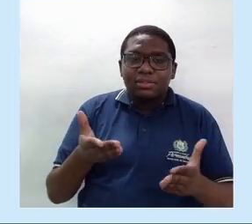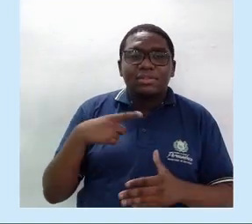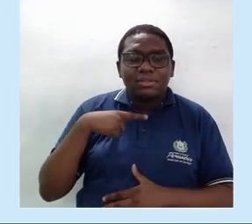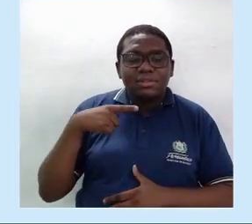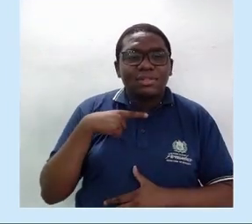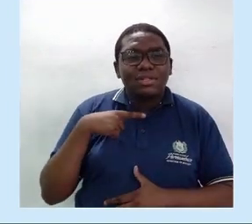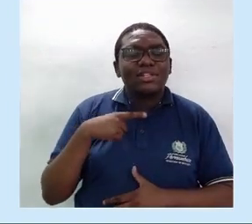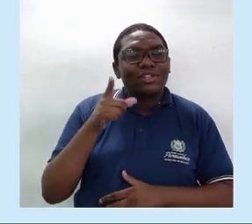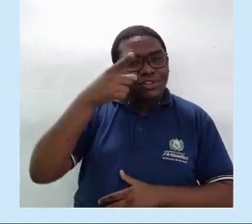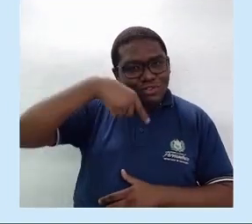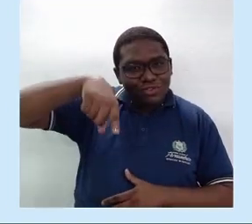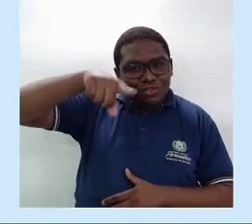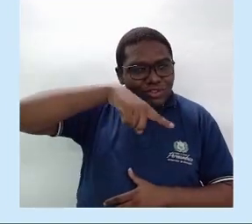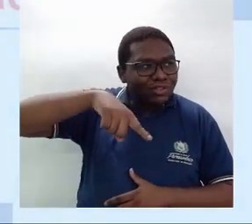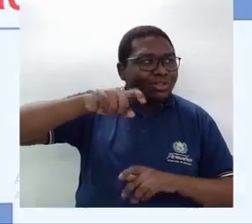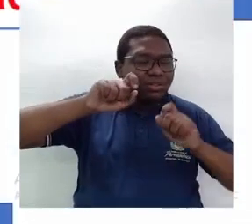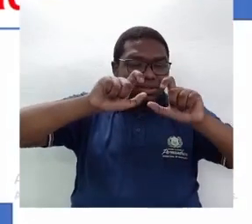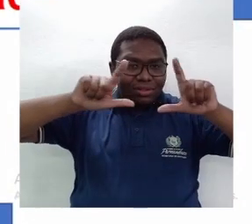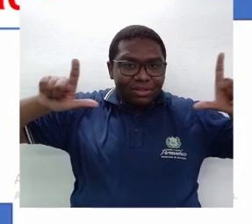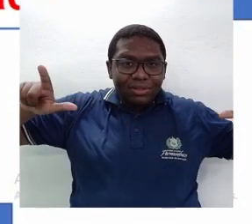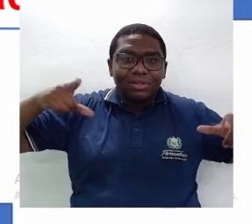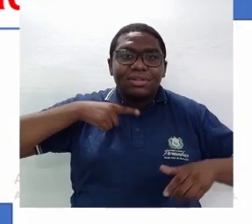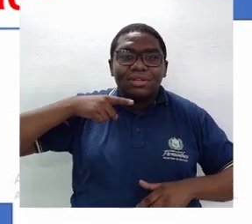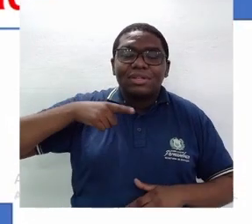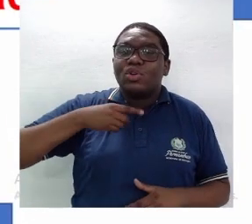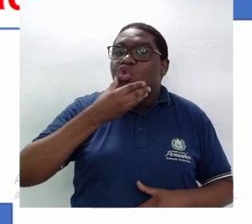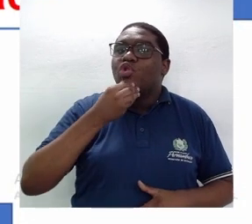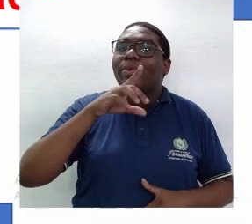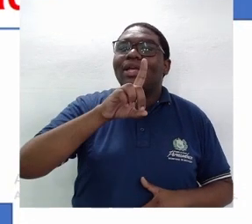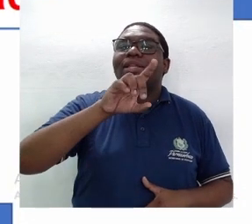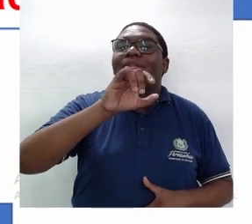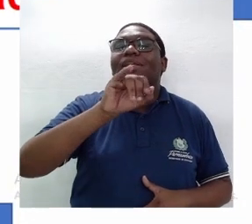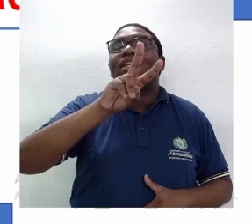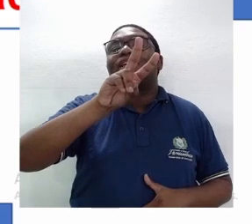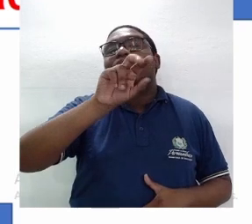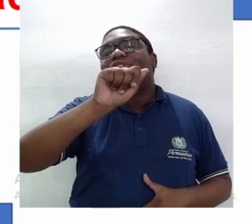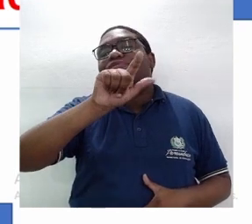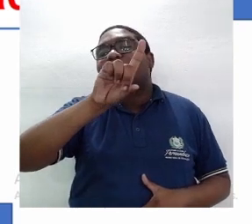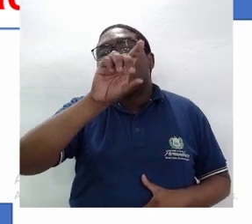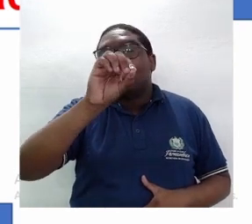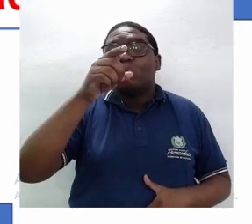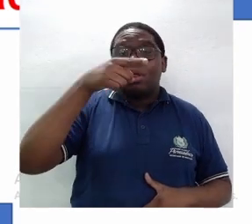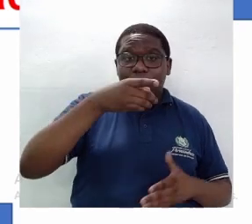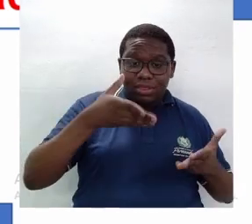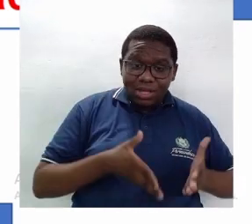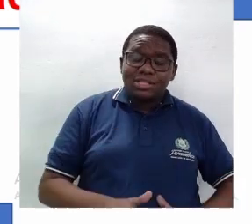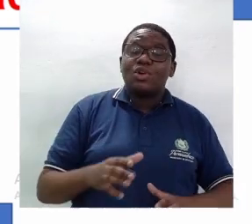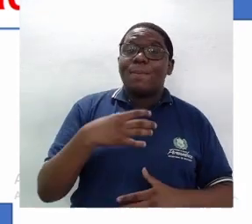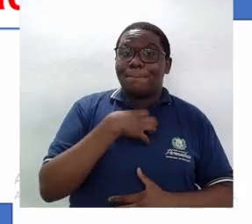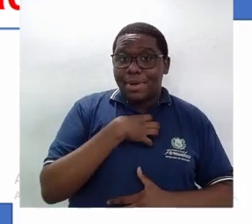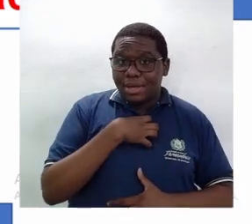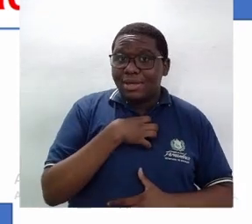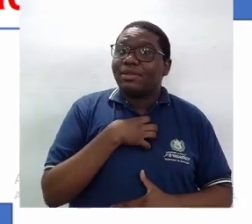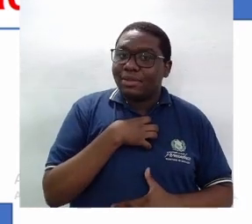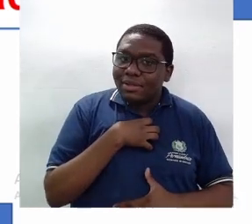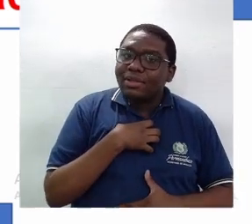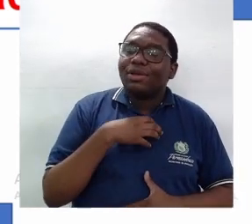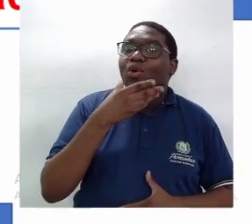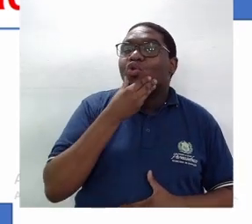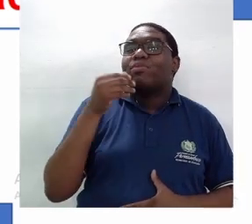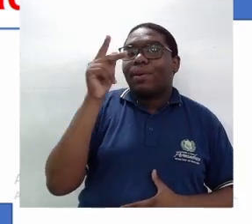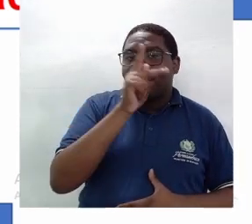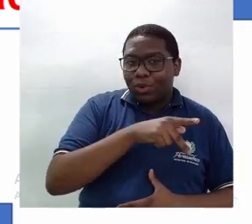trouxe para vocês, na tela nós temos Divaldo Pereira Franco, ele é baiano, de Feira de Santana, é um